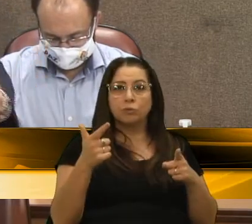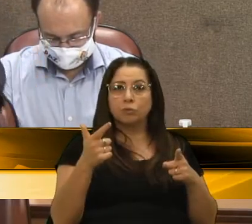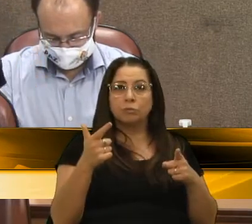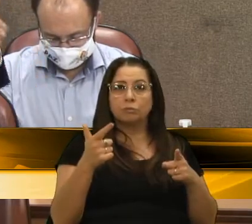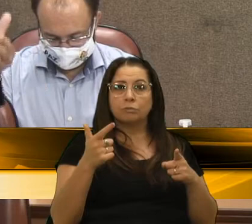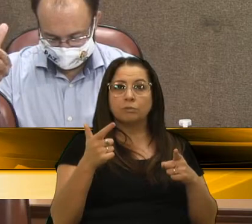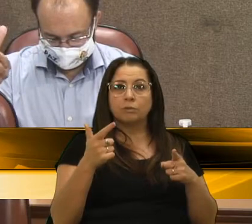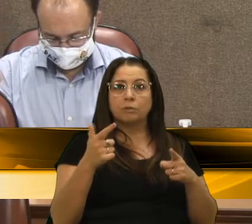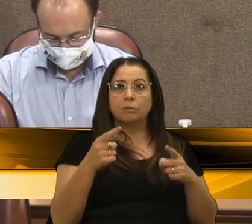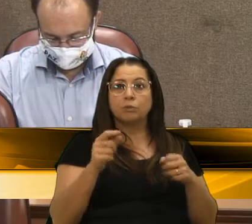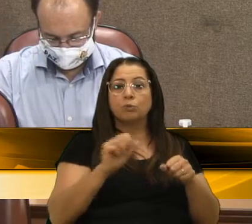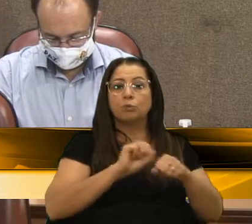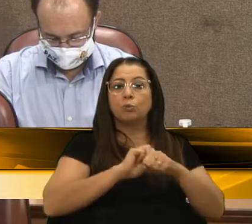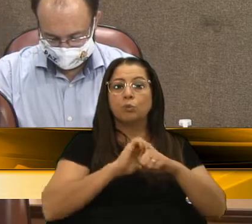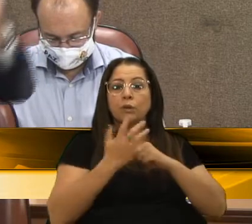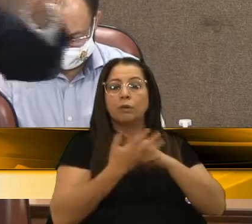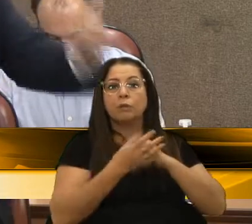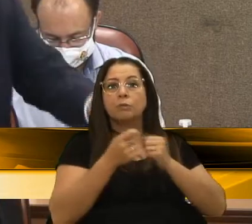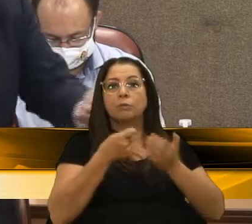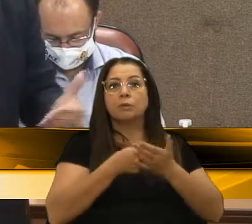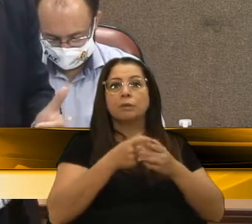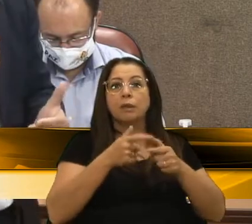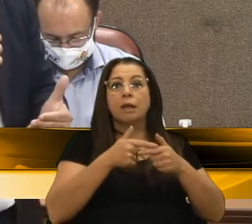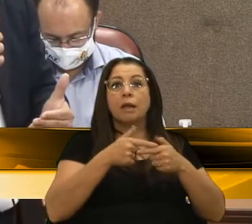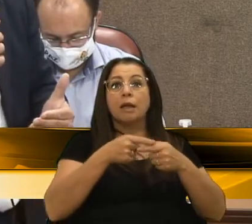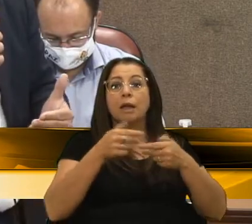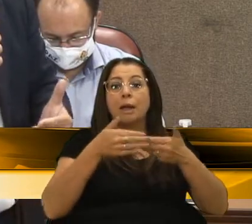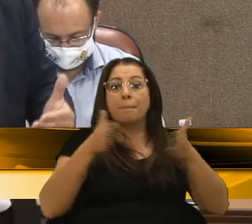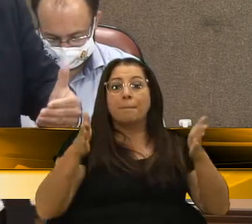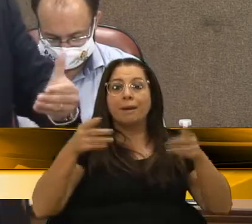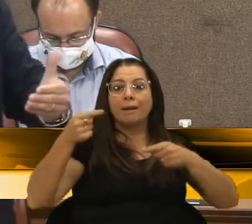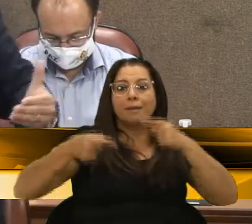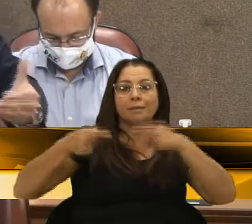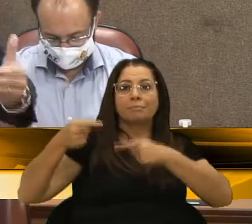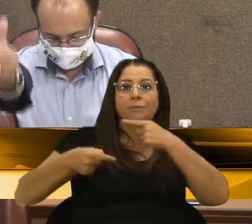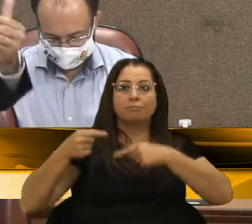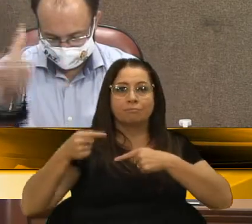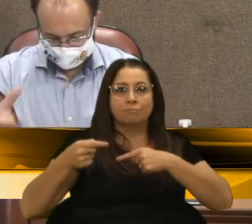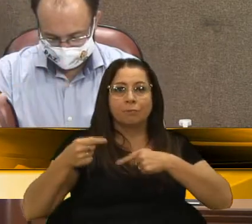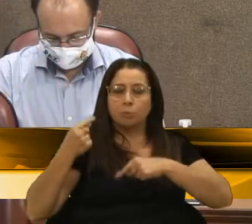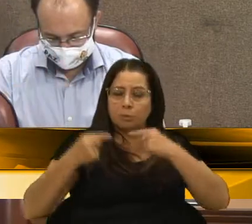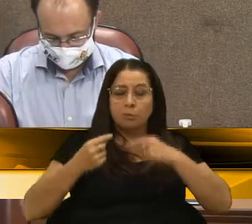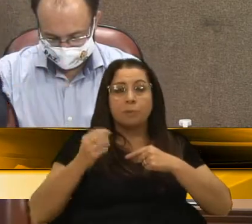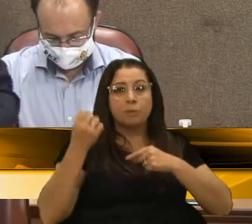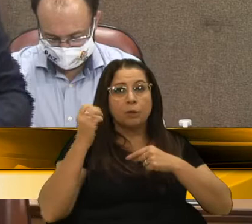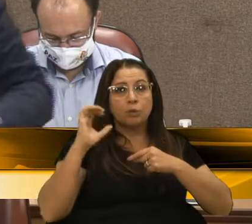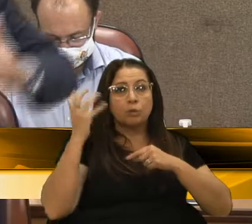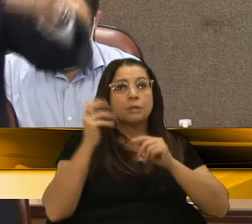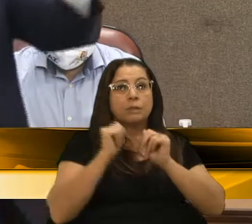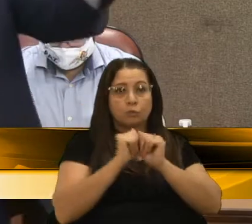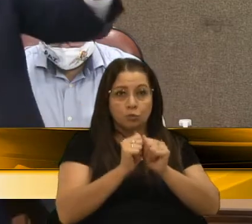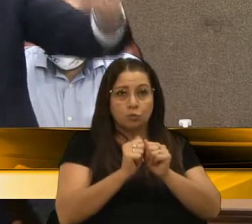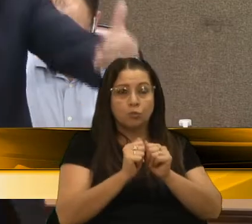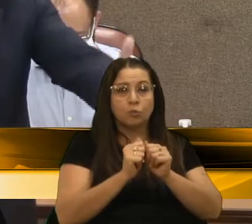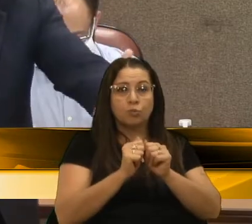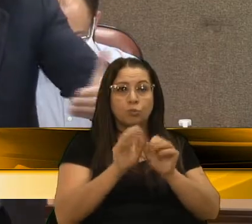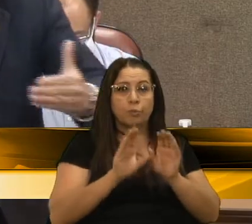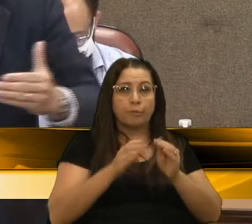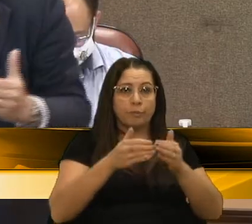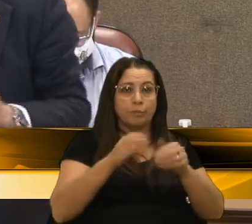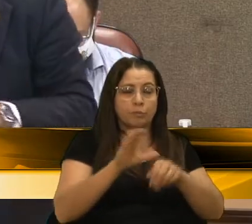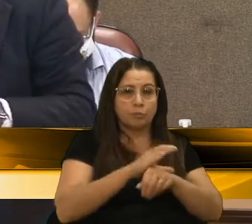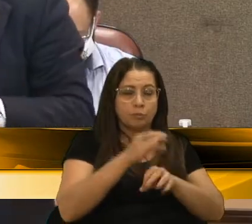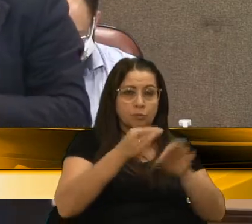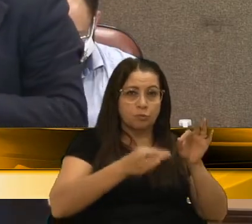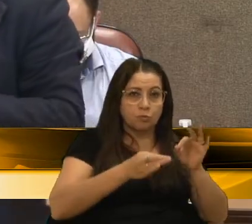face à pandemia, condições de ampliar esse debate. Um debate que deveria ocorrer juntamente ali na Comissão de Constituição,